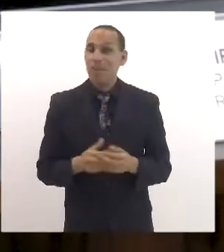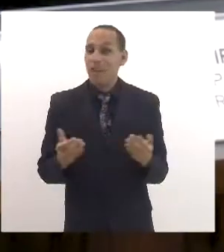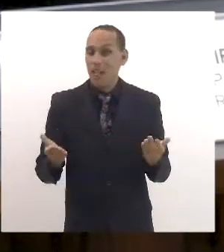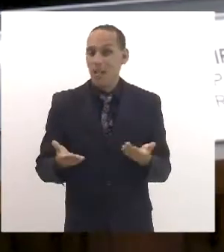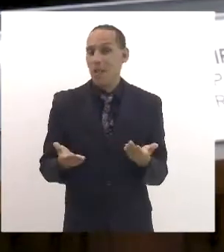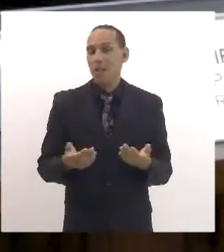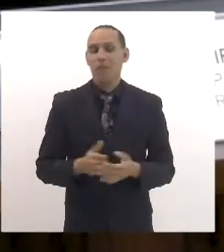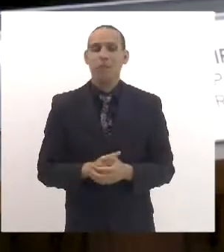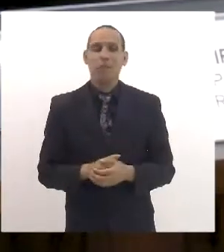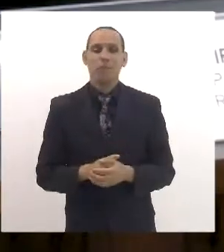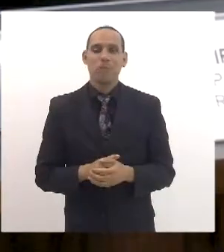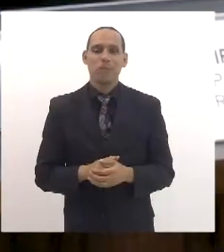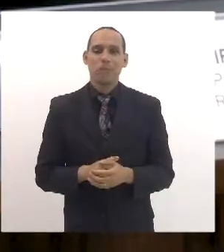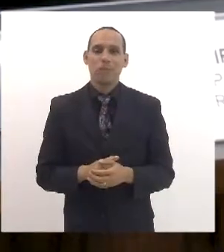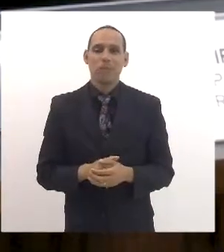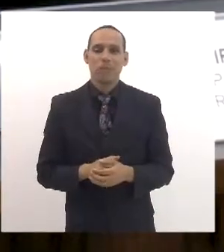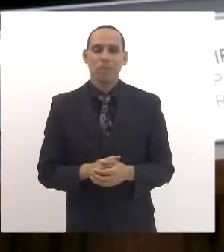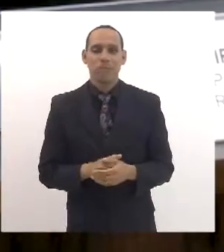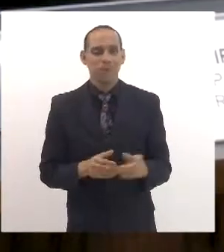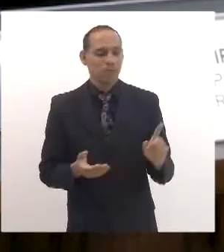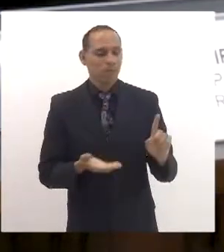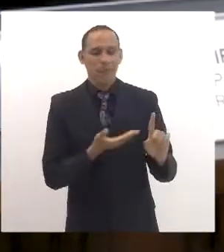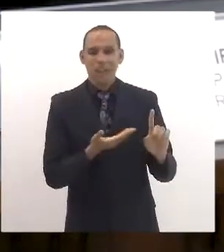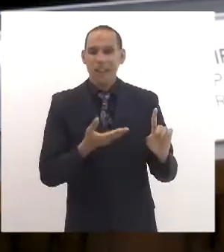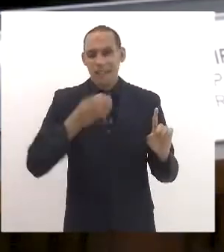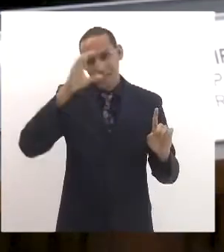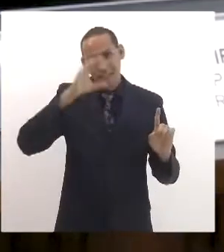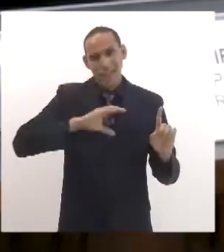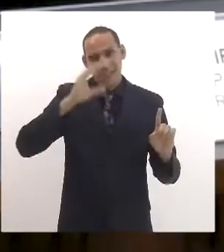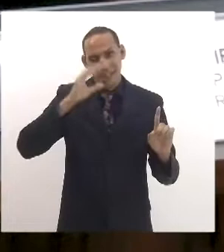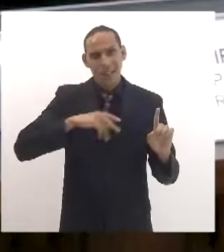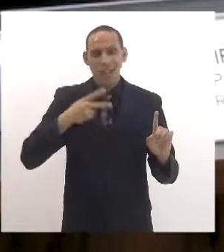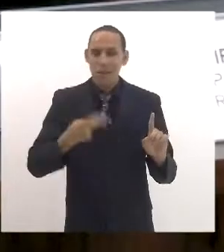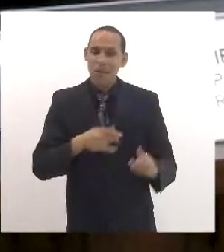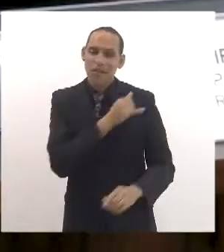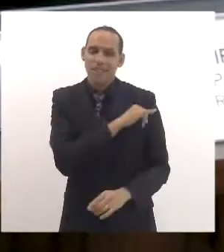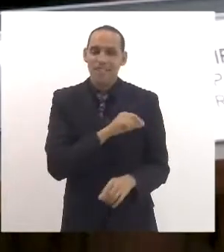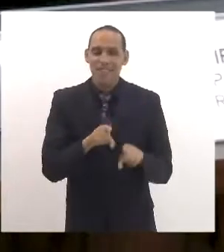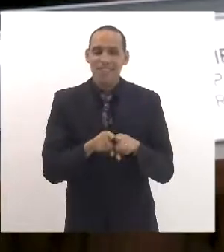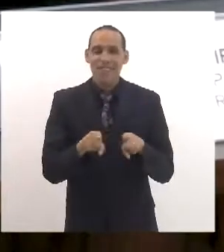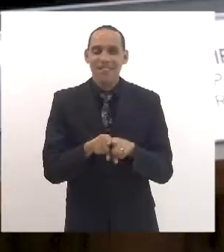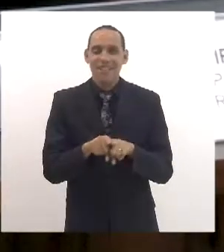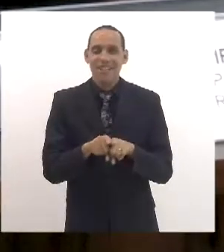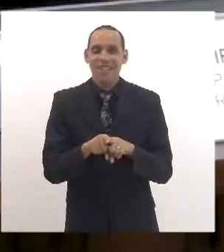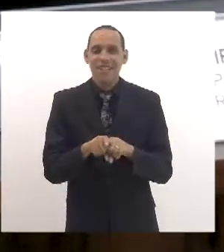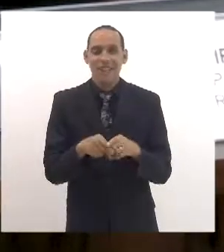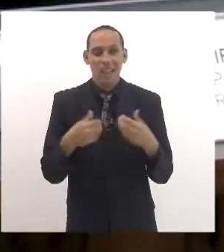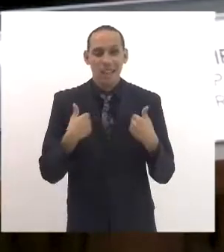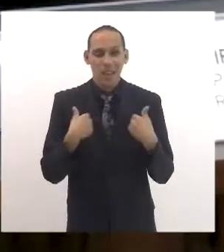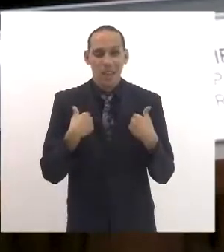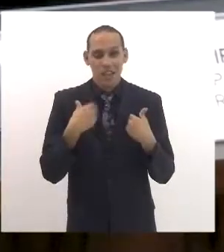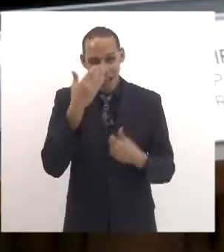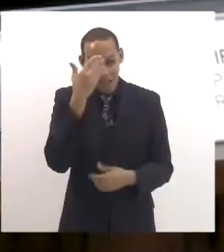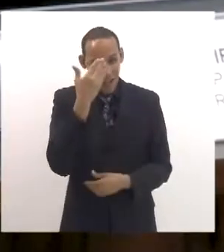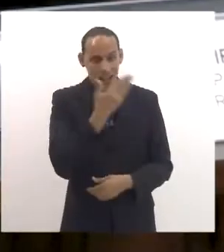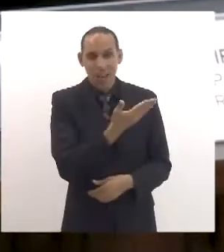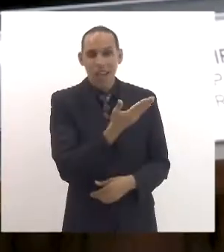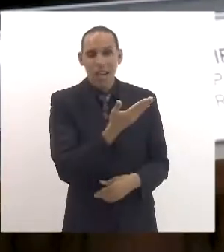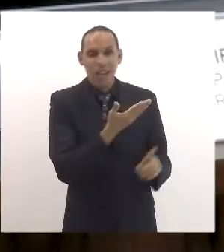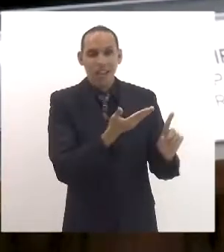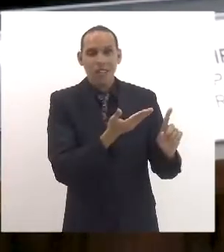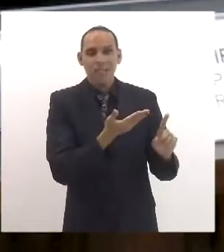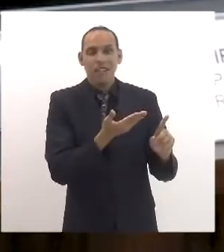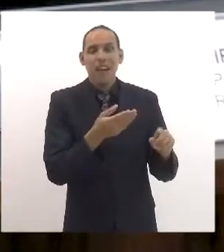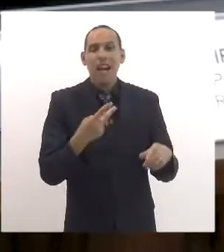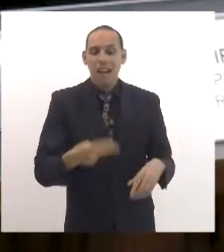momento, como cidadão também desse estado do Rio de Janeiro, eu gostaria de agradecer a essa casa